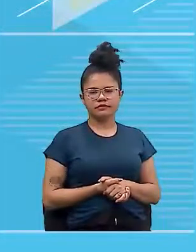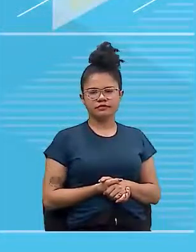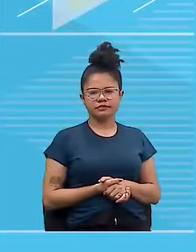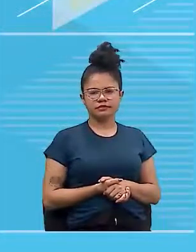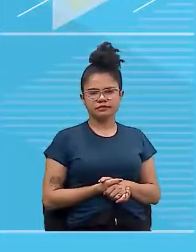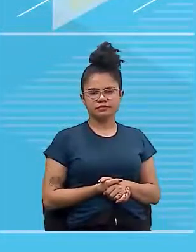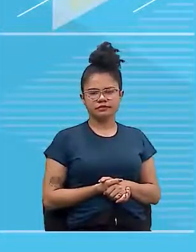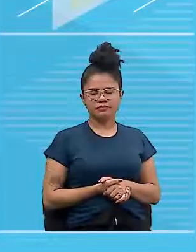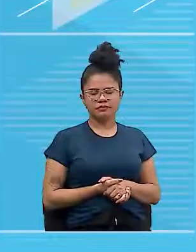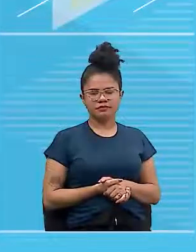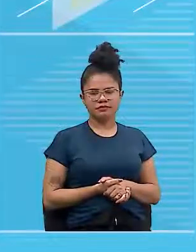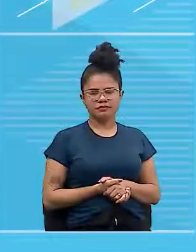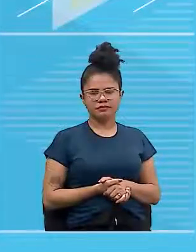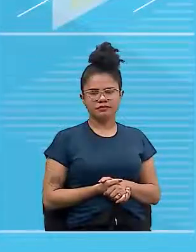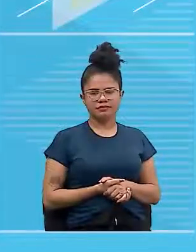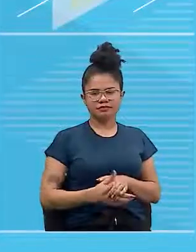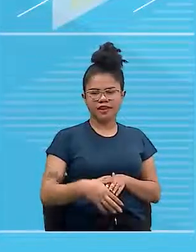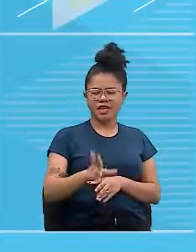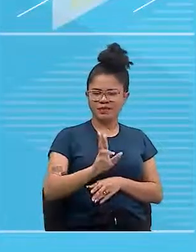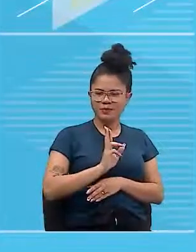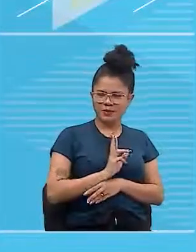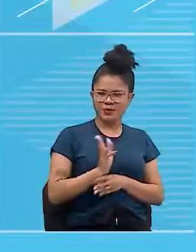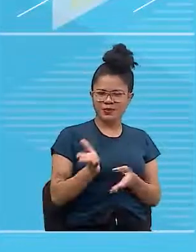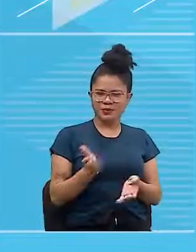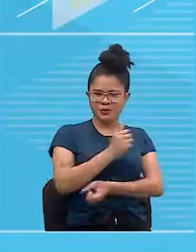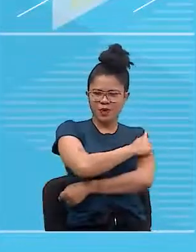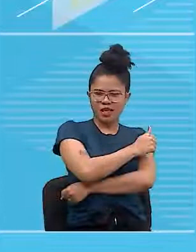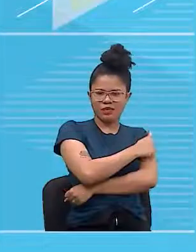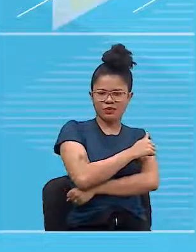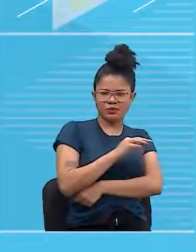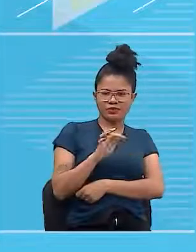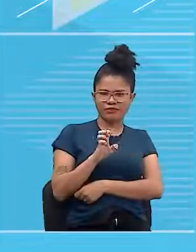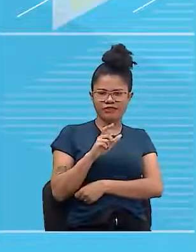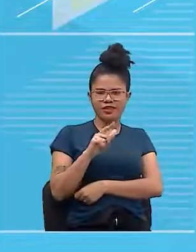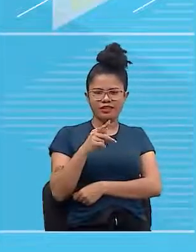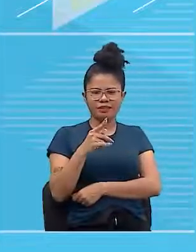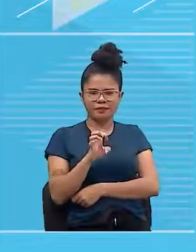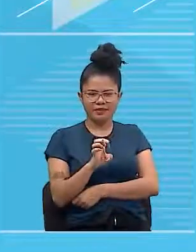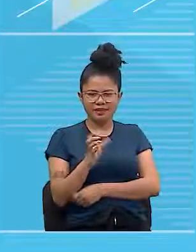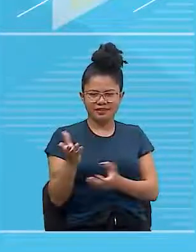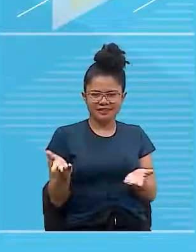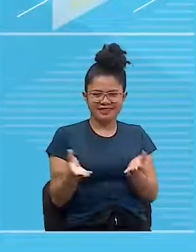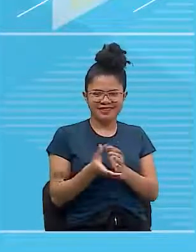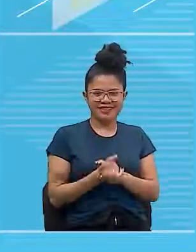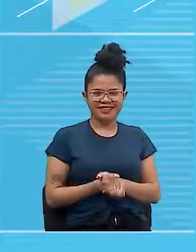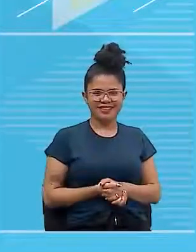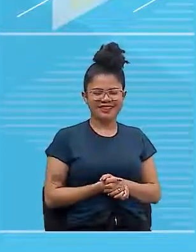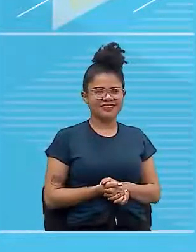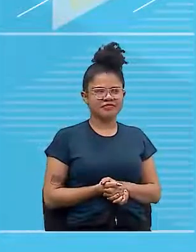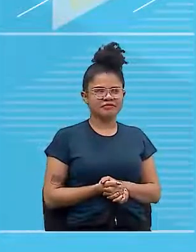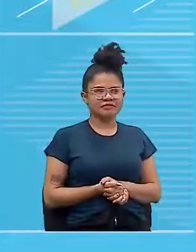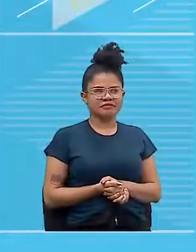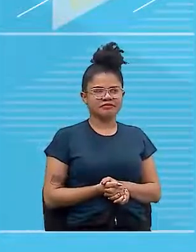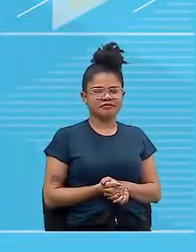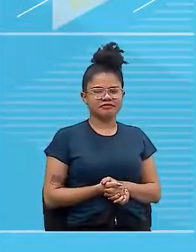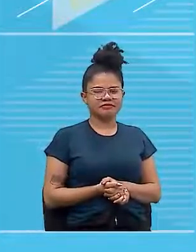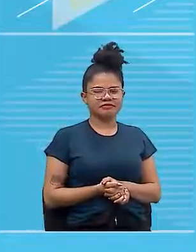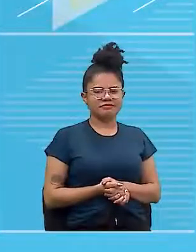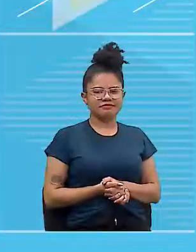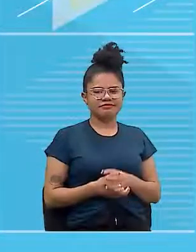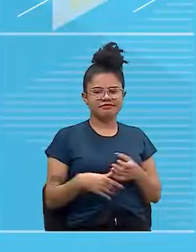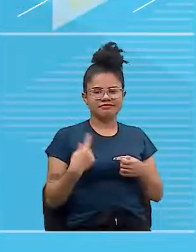e em minha gente Qual é a unidade formadora das proteínas em